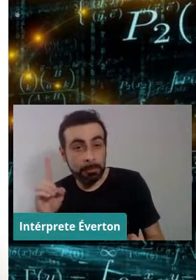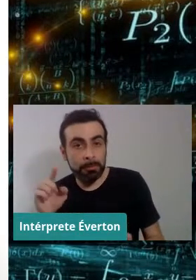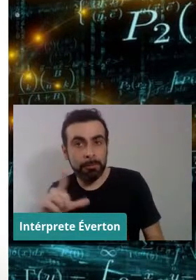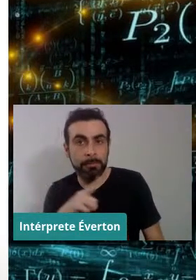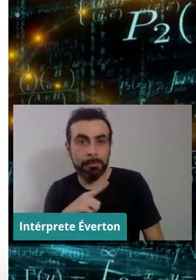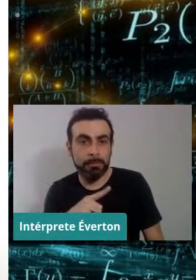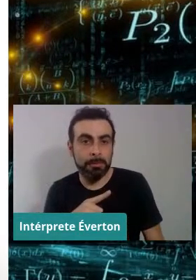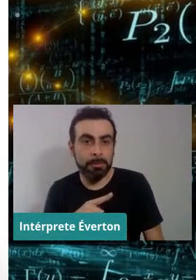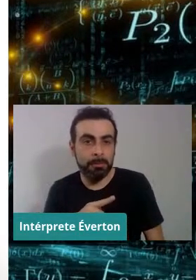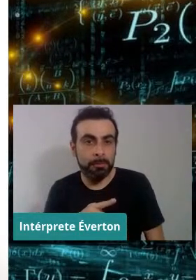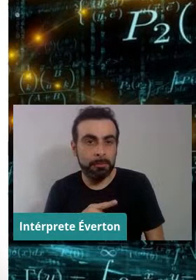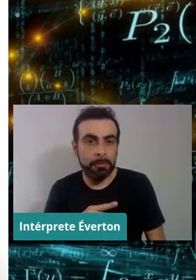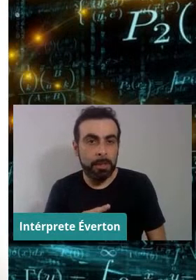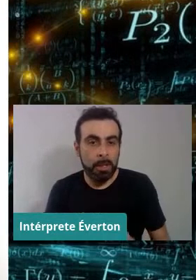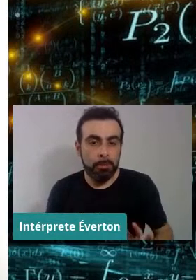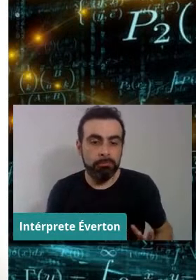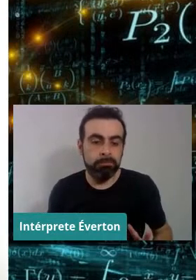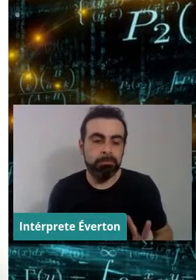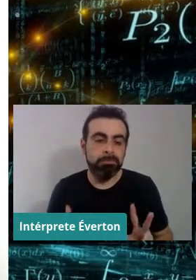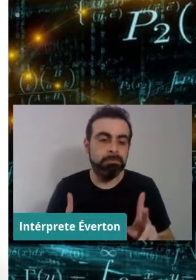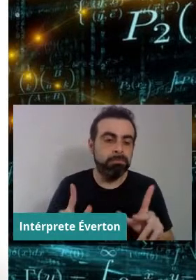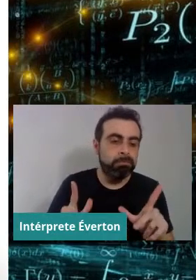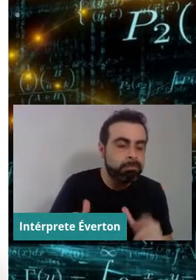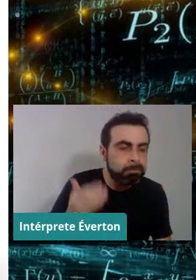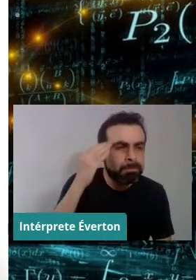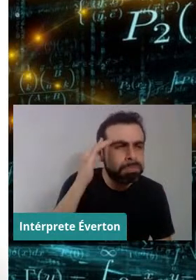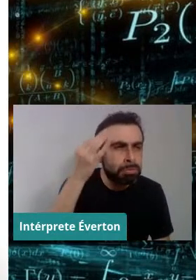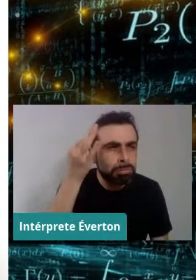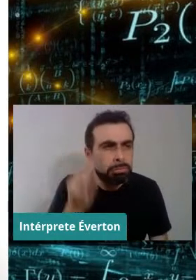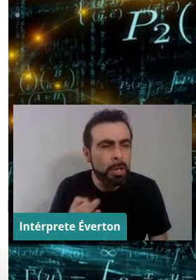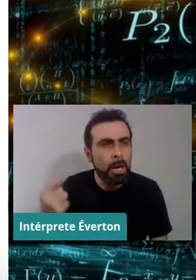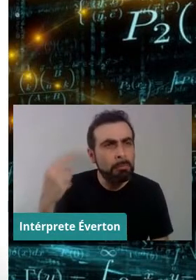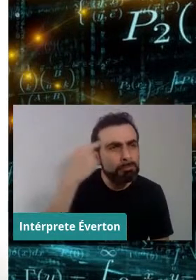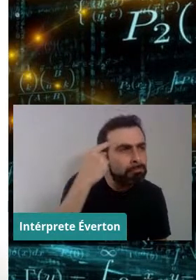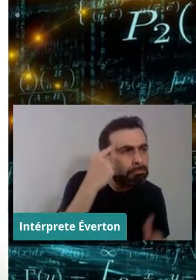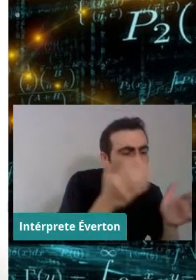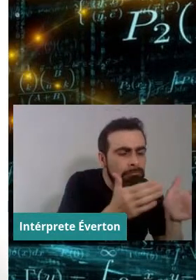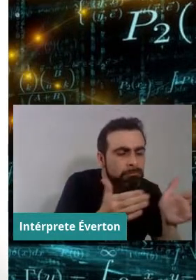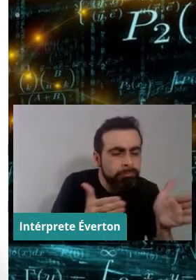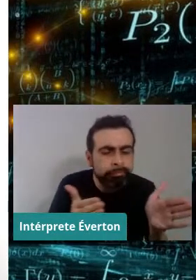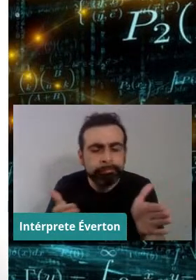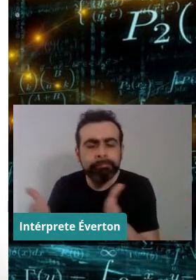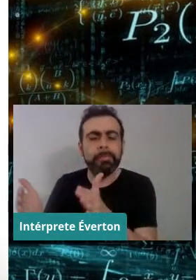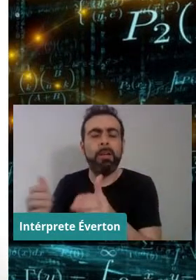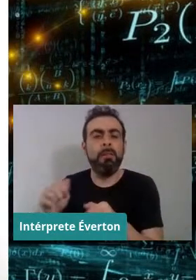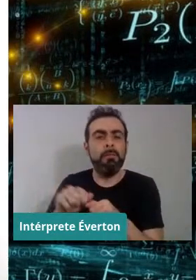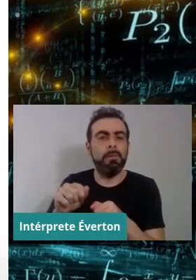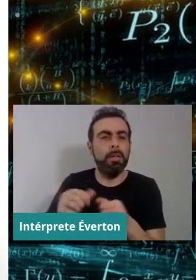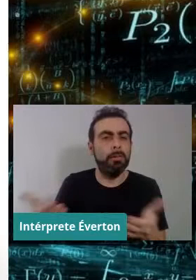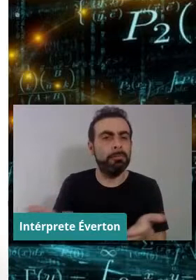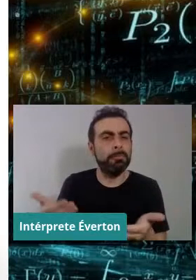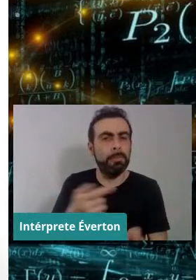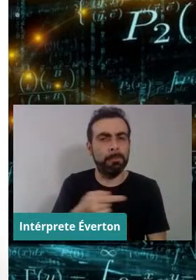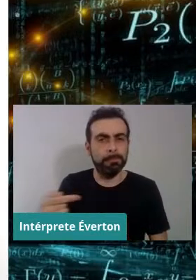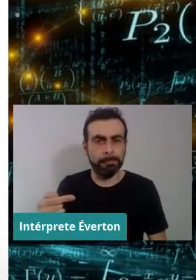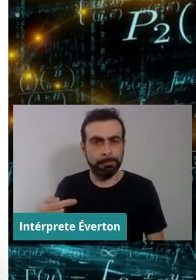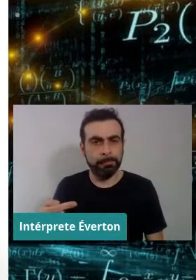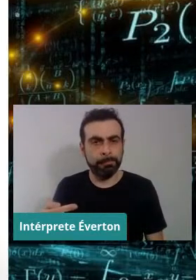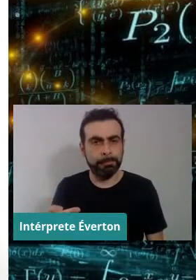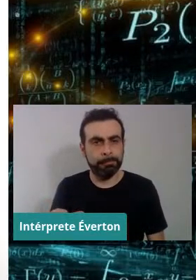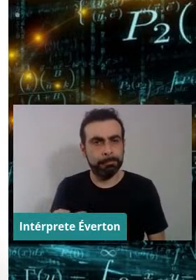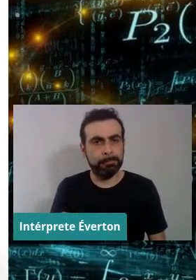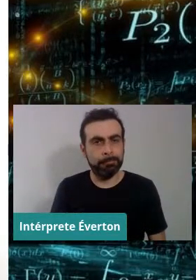fechar todos os pensamentos e as reflexões que foram feitas durante essa semana. Eu